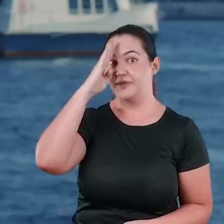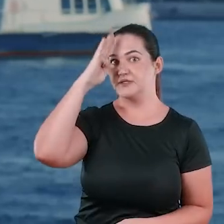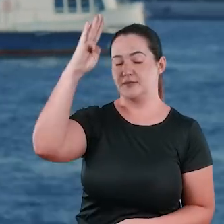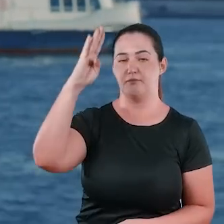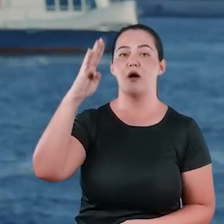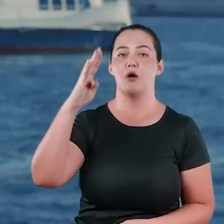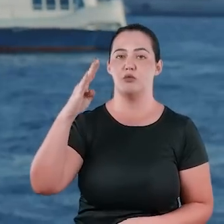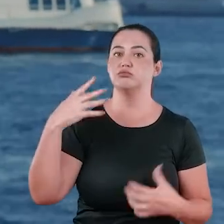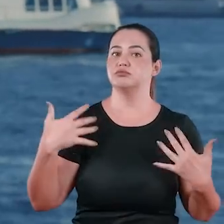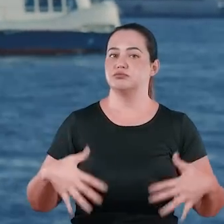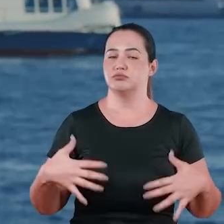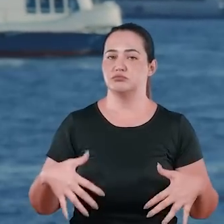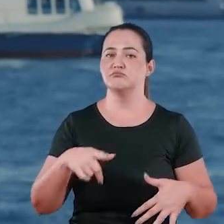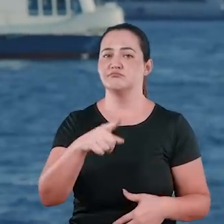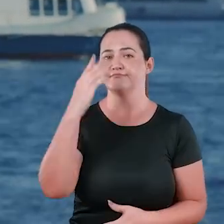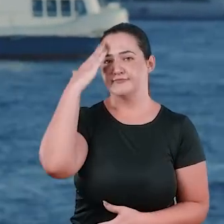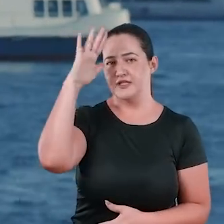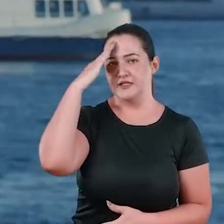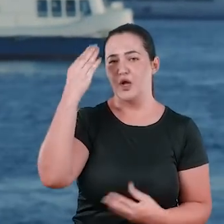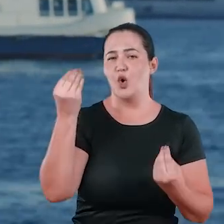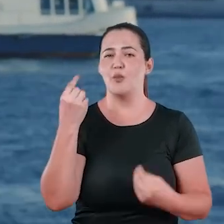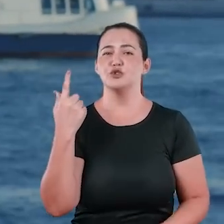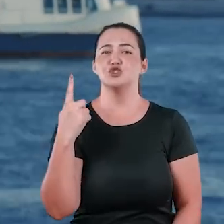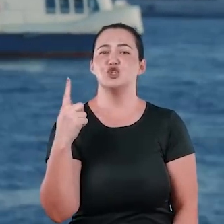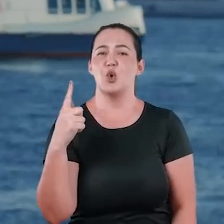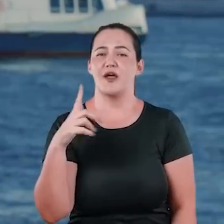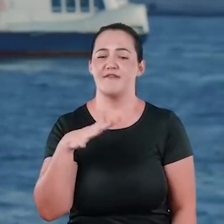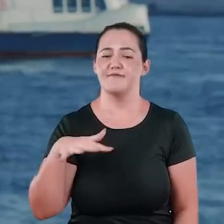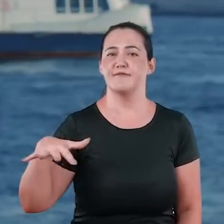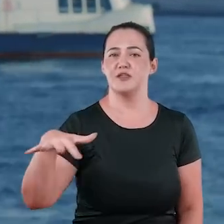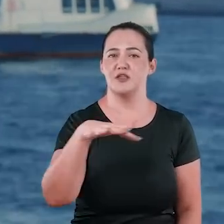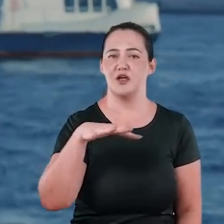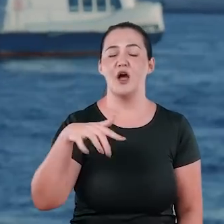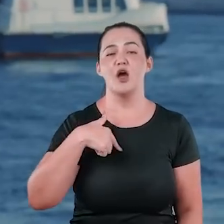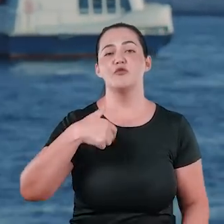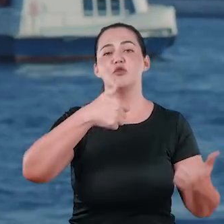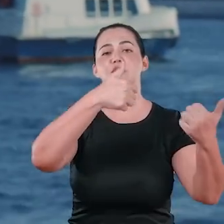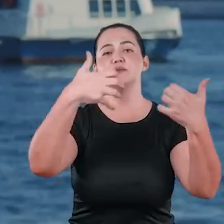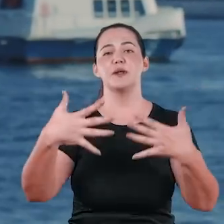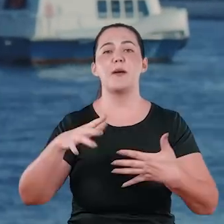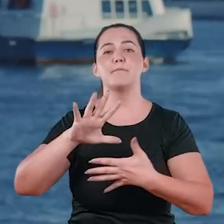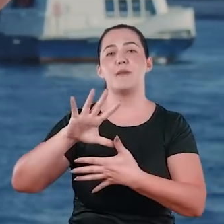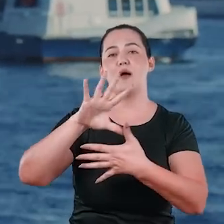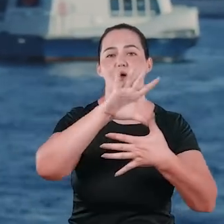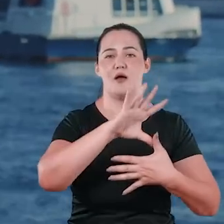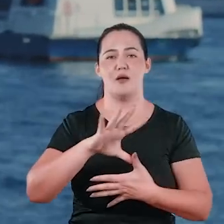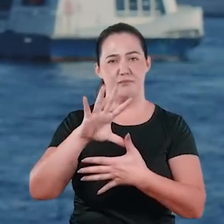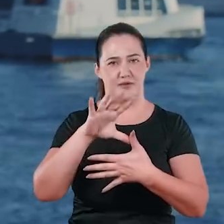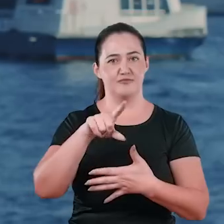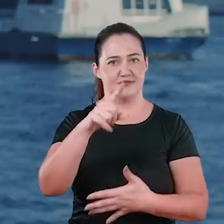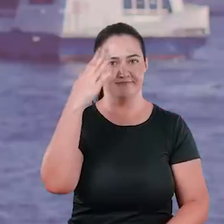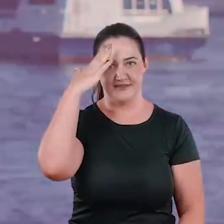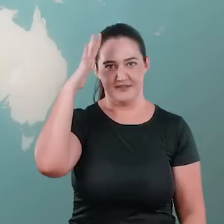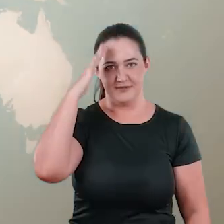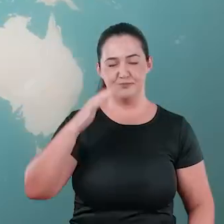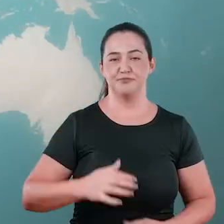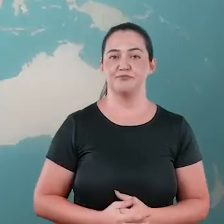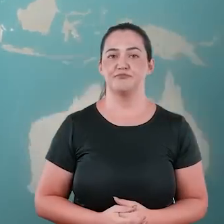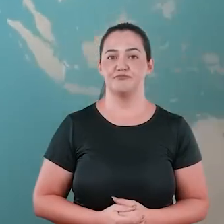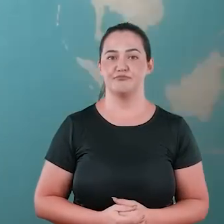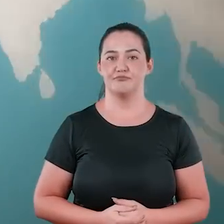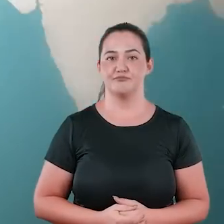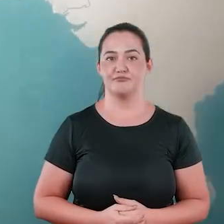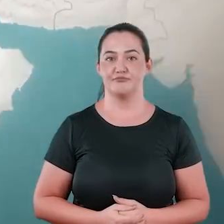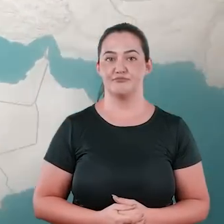E para você entender bem a geografia onde nós estamos, eu vou desenhar um mapa para você. É fácil de você entender.